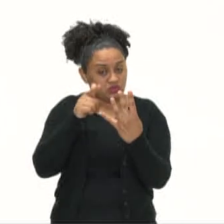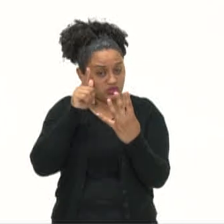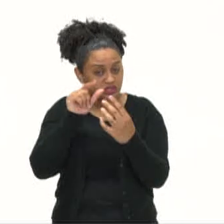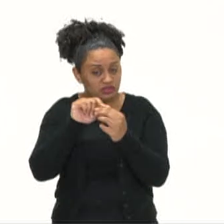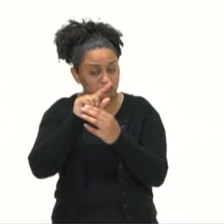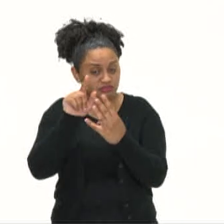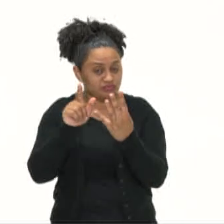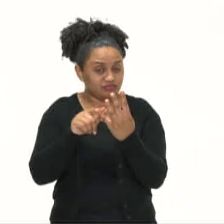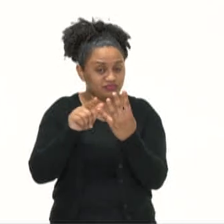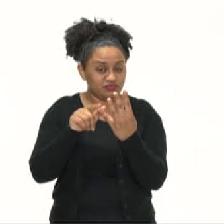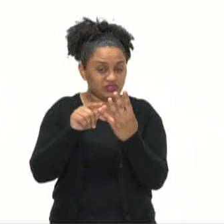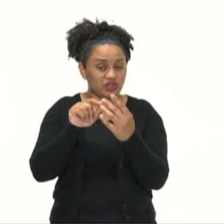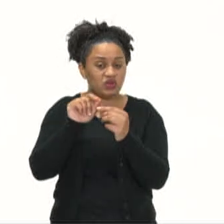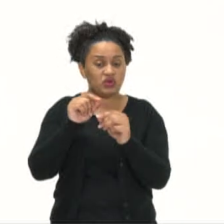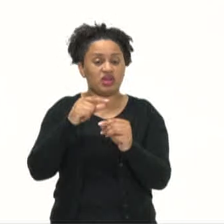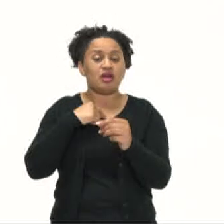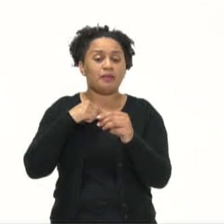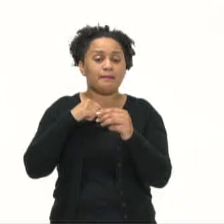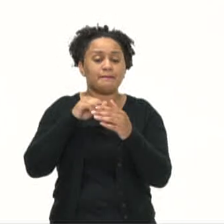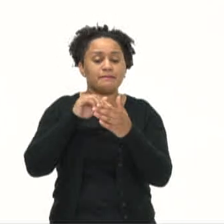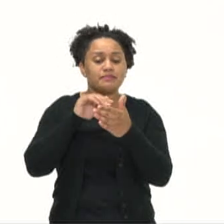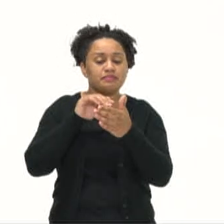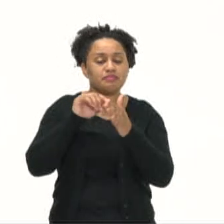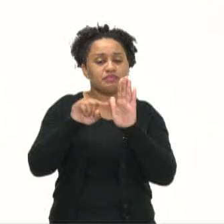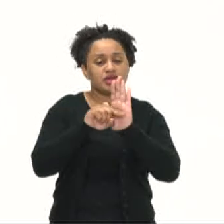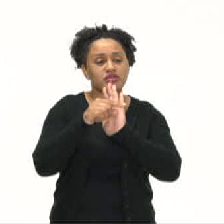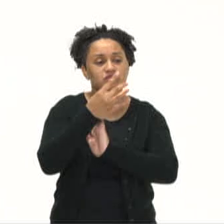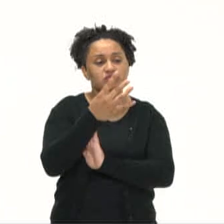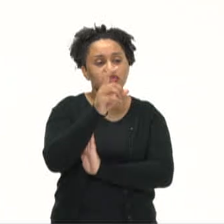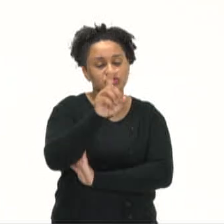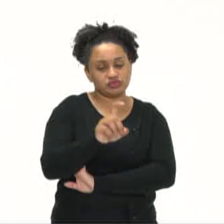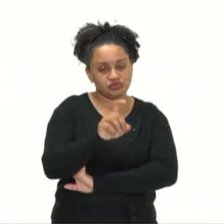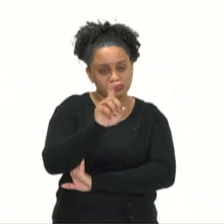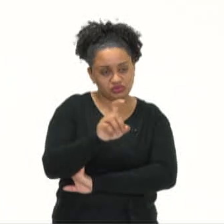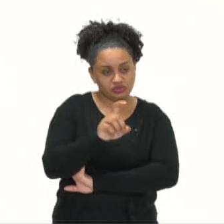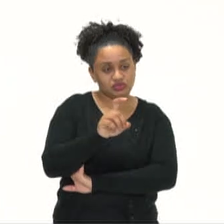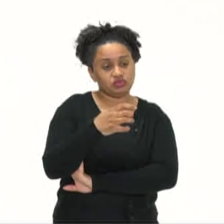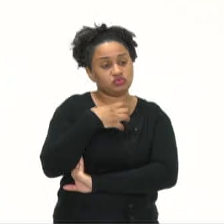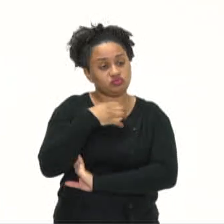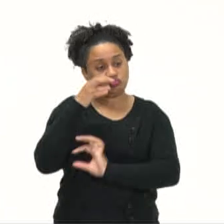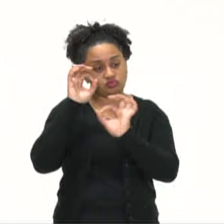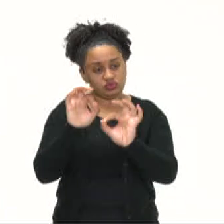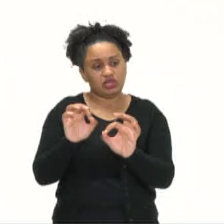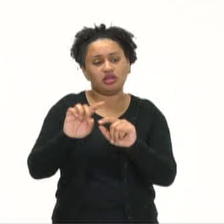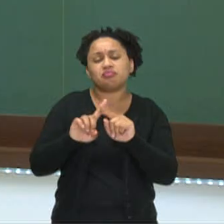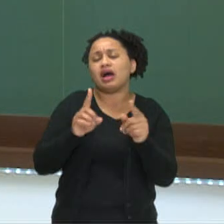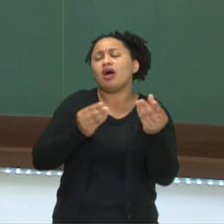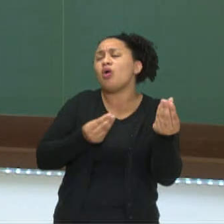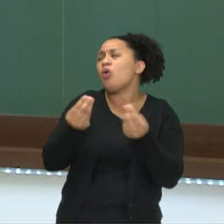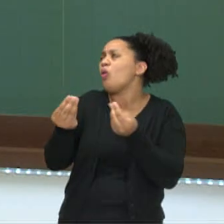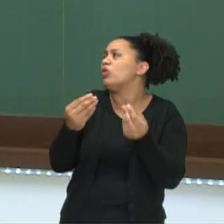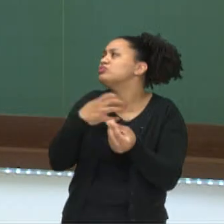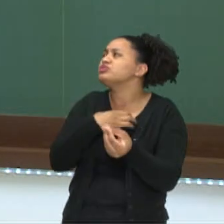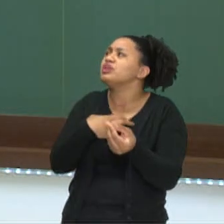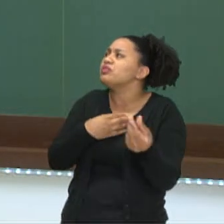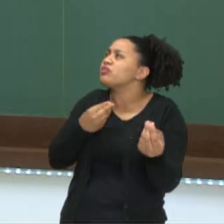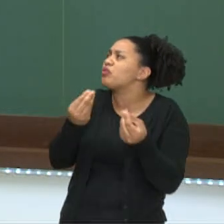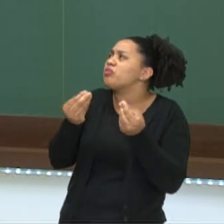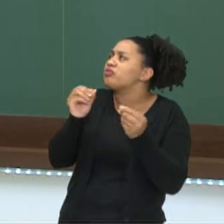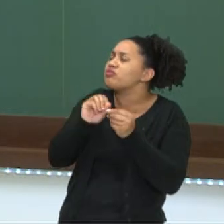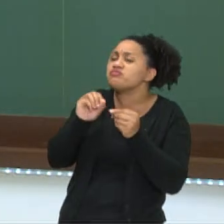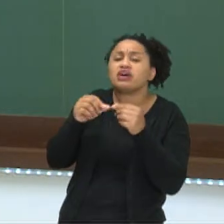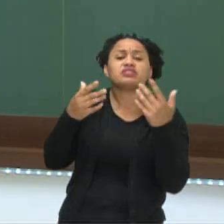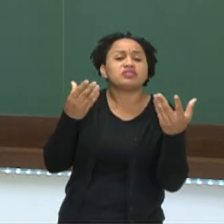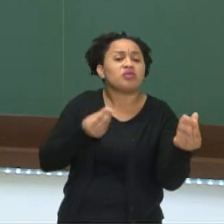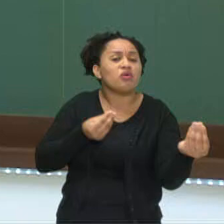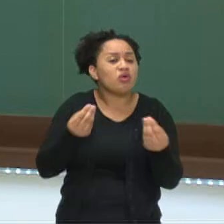termo central, que é menos 4x, né? De forma conveniente. Tá, professora, qual é essa forma conveniente?